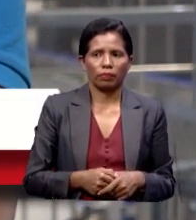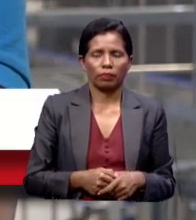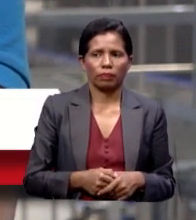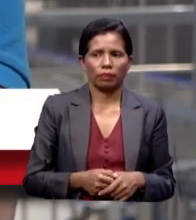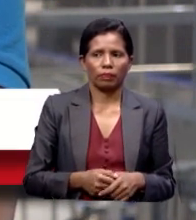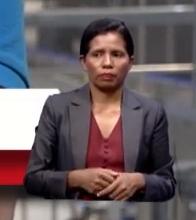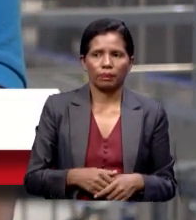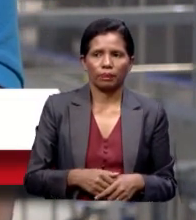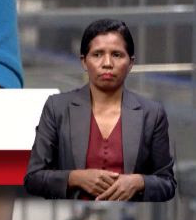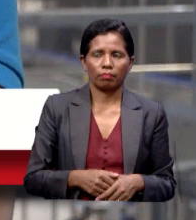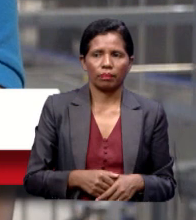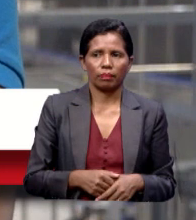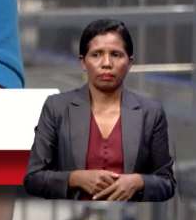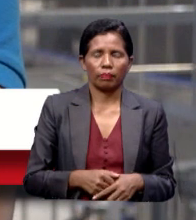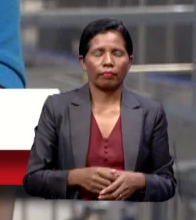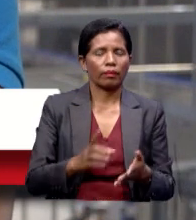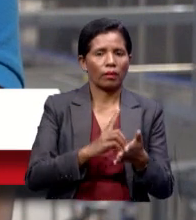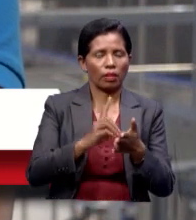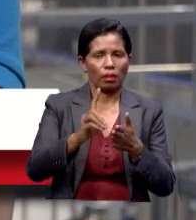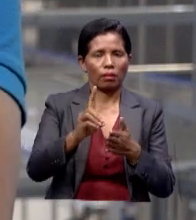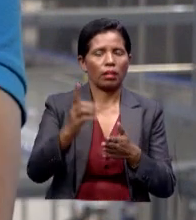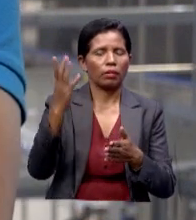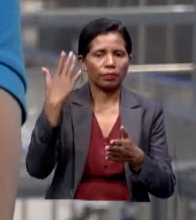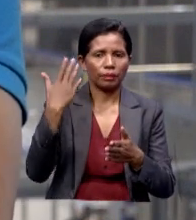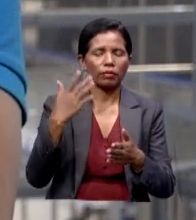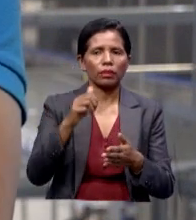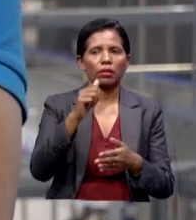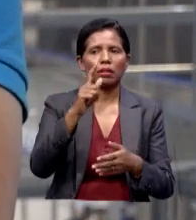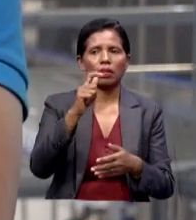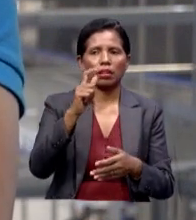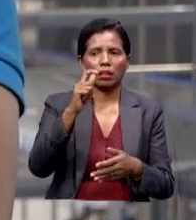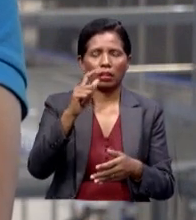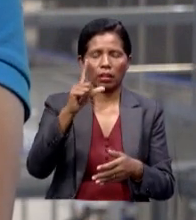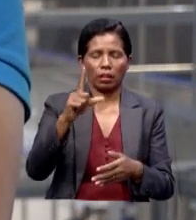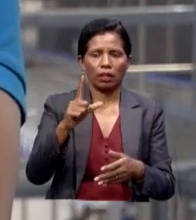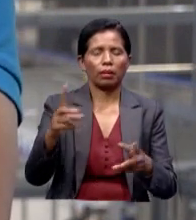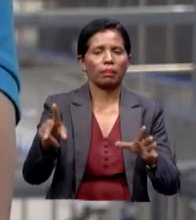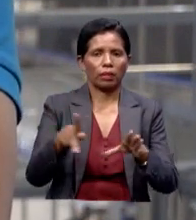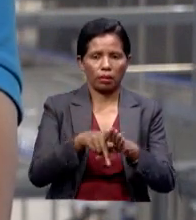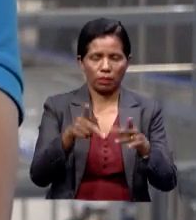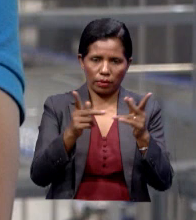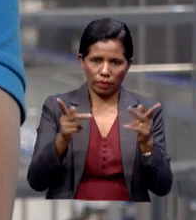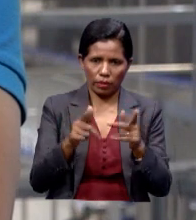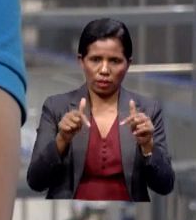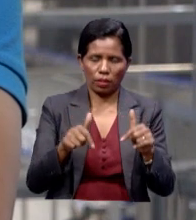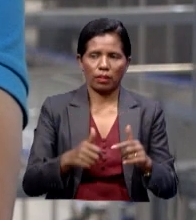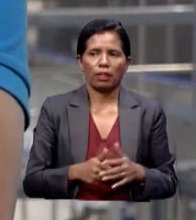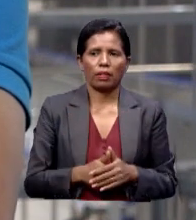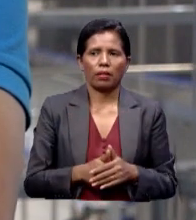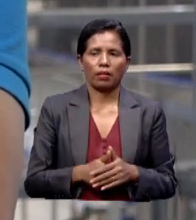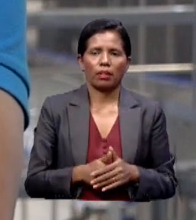of yes, semana hari kelima, IQTL mark presence BGT Aquatin ini, nomos